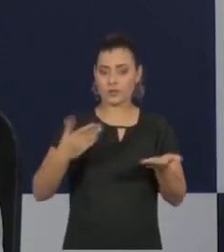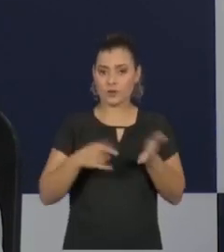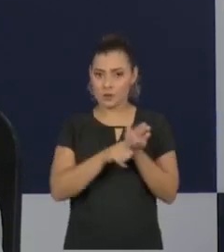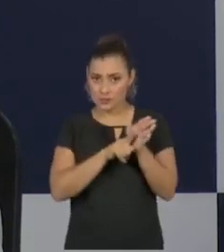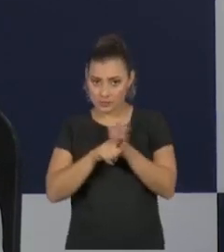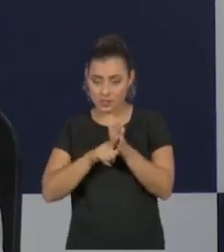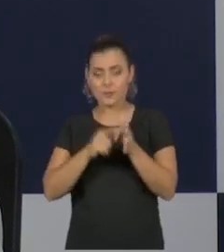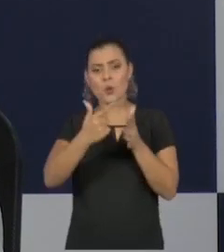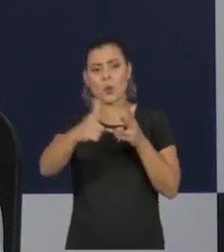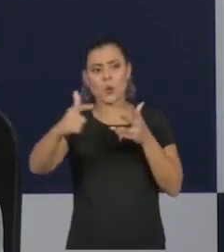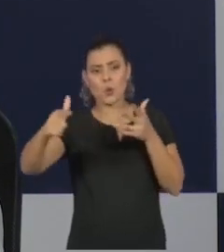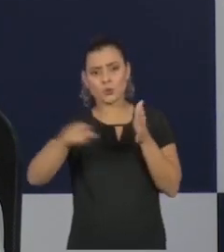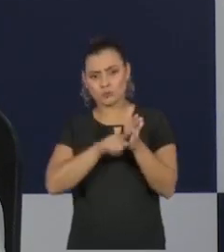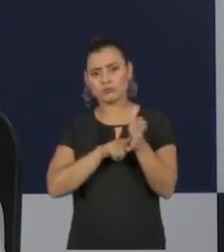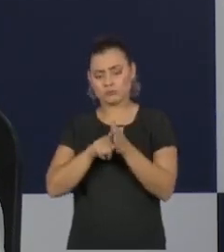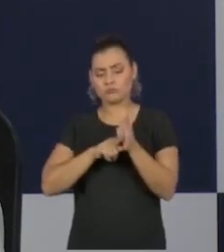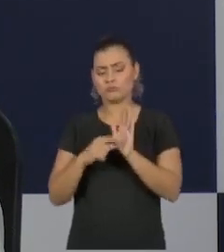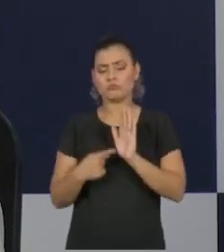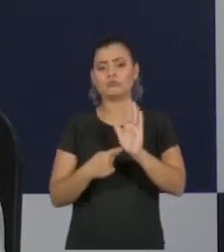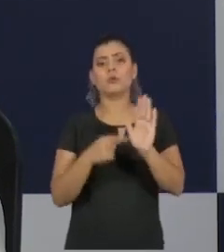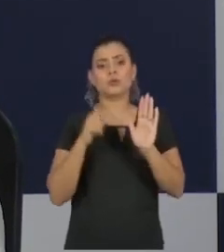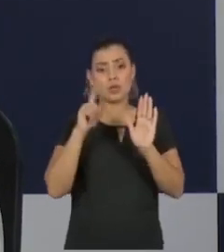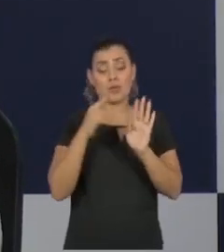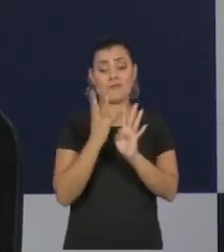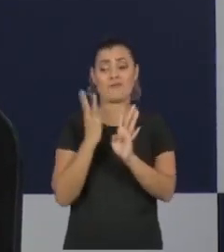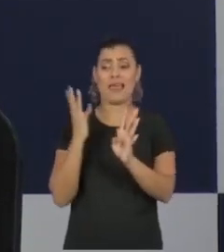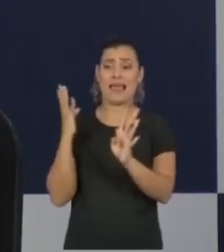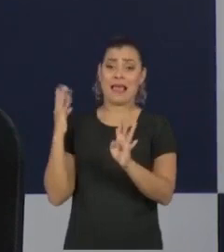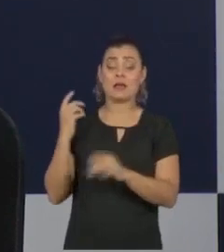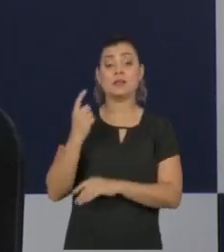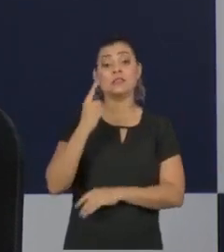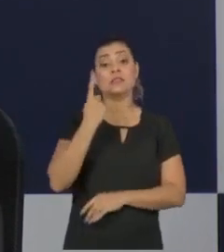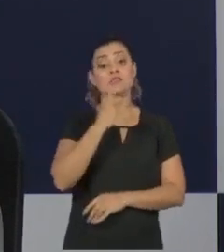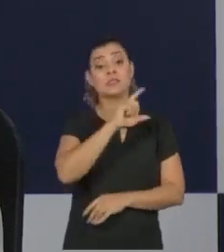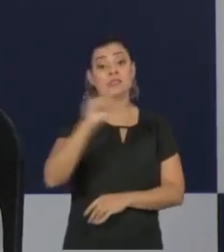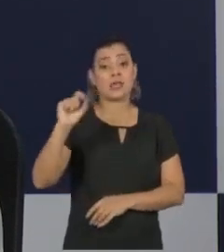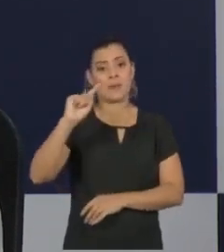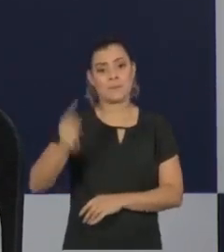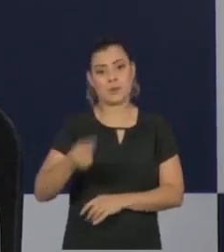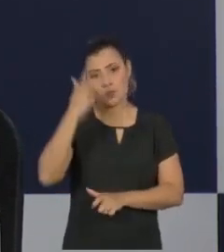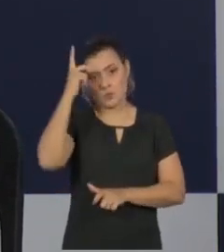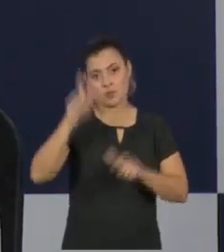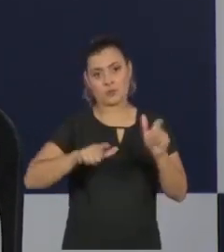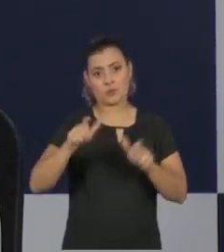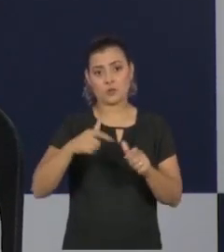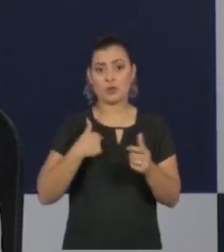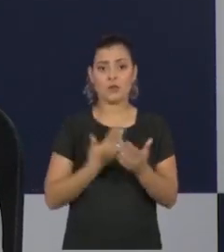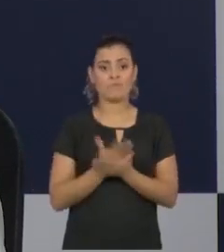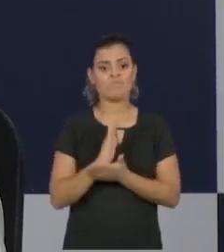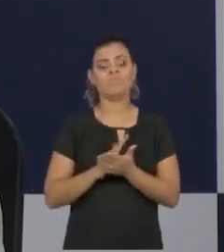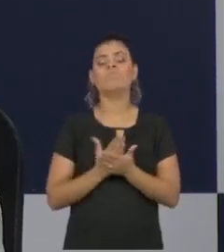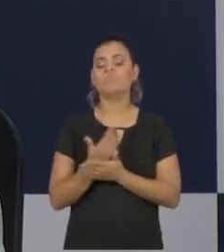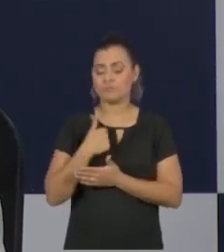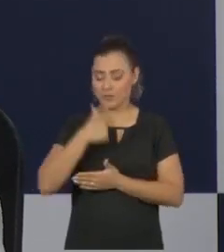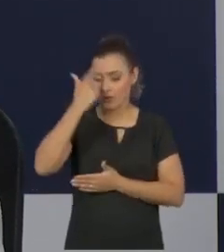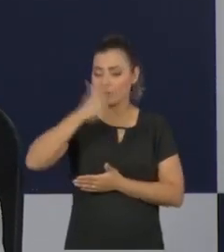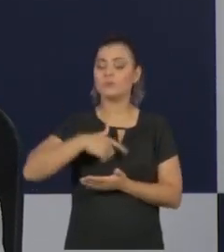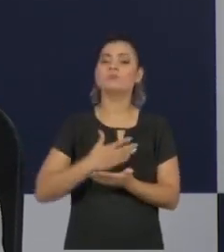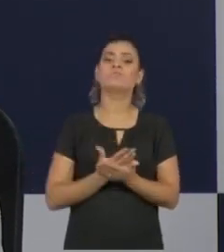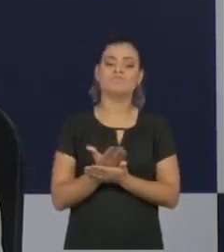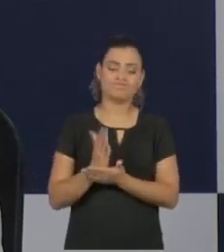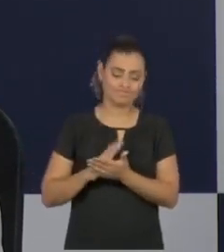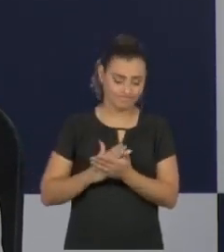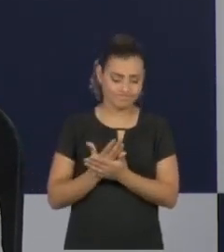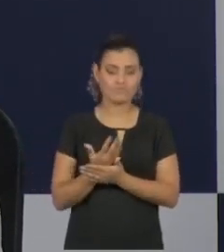depois outros exames que representam uma fila de 100.000 pessoas. Nada me incomodava mais, sabendo